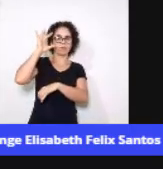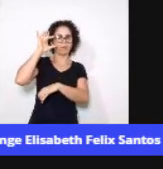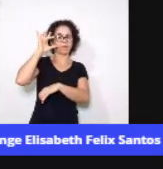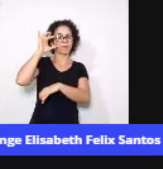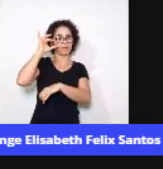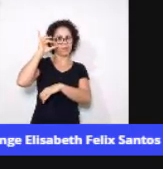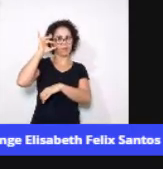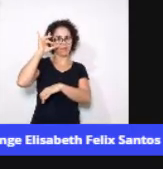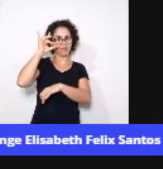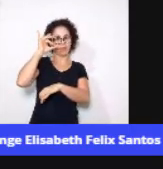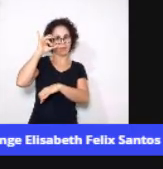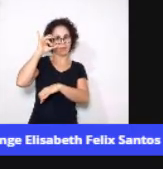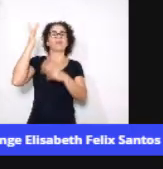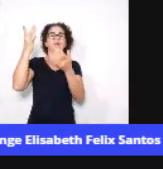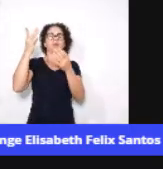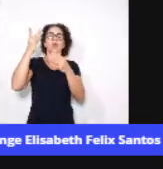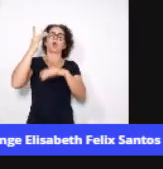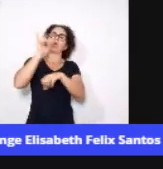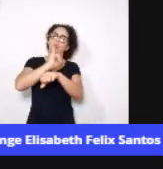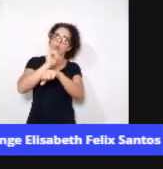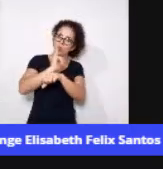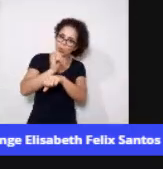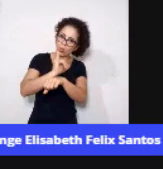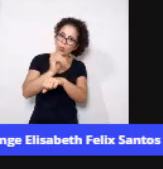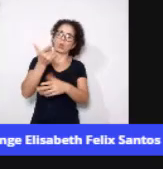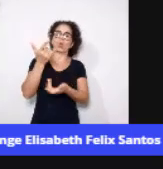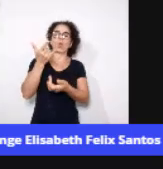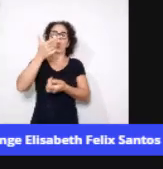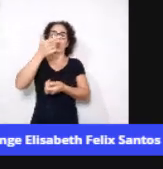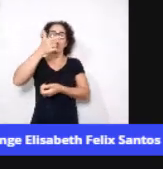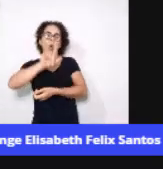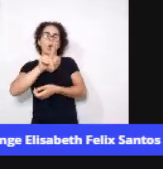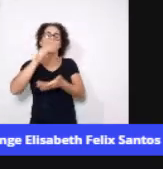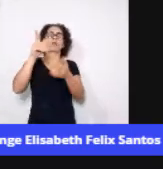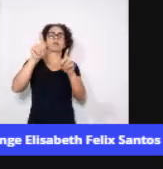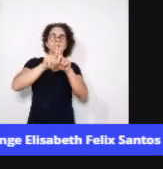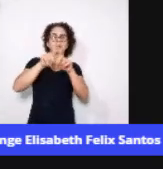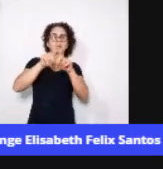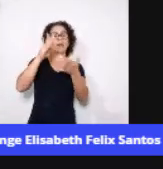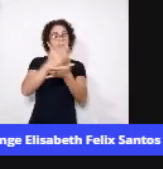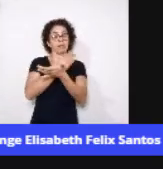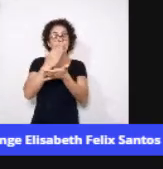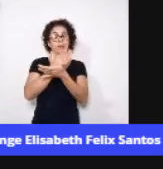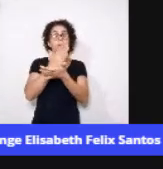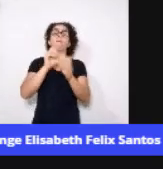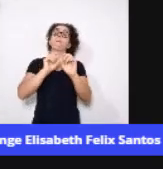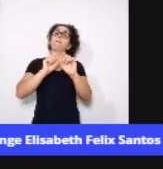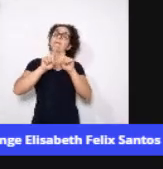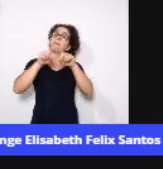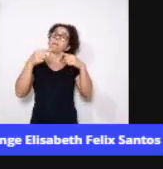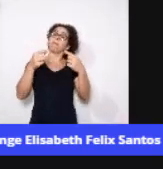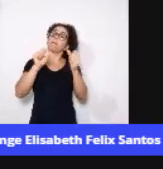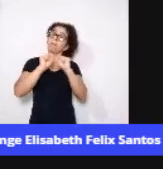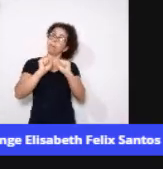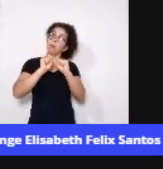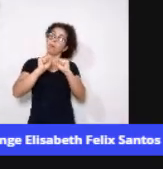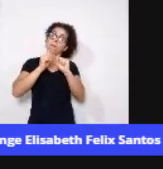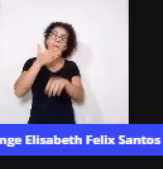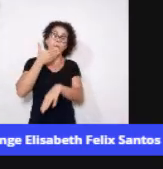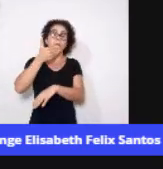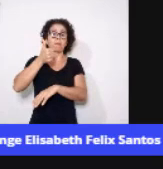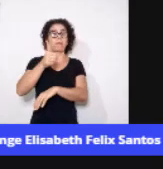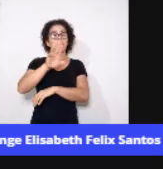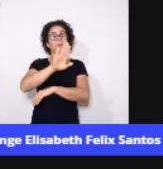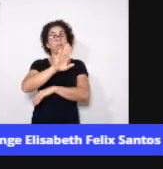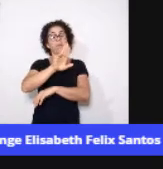e outros, e também o caderno, mas nós podemos melhorar utilizando